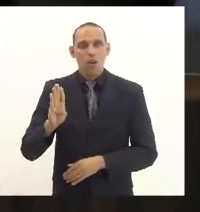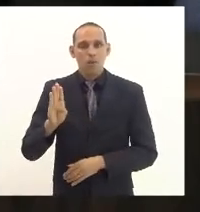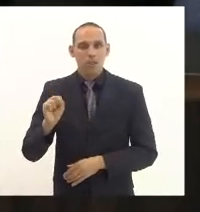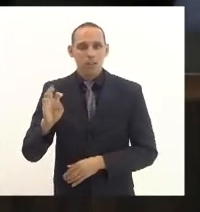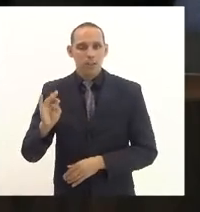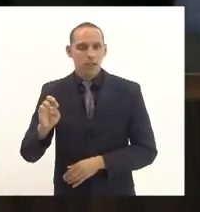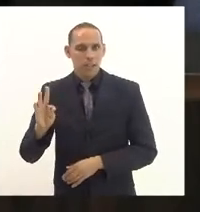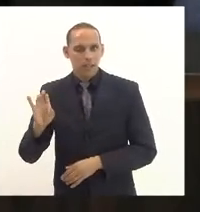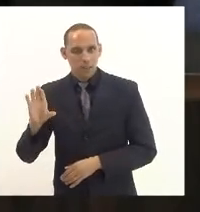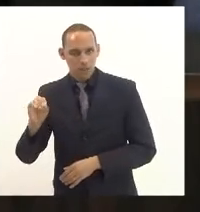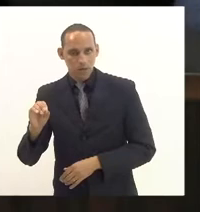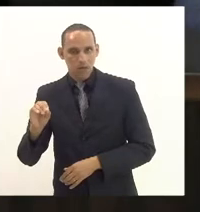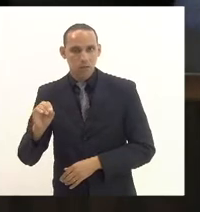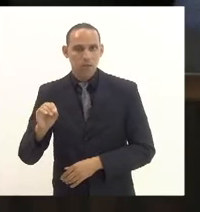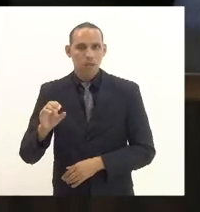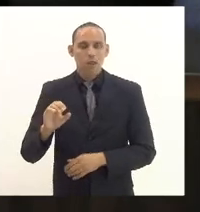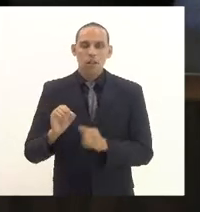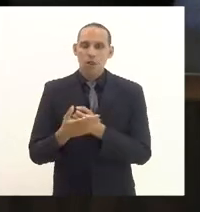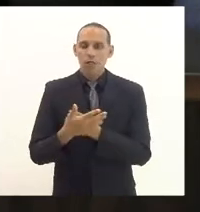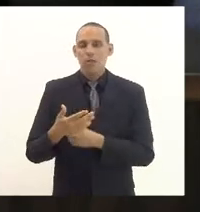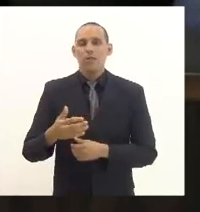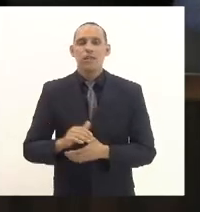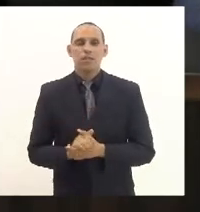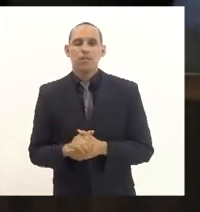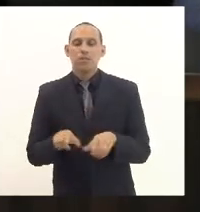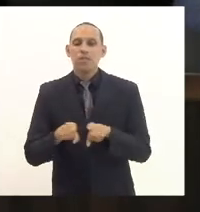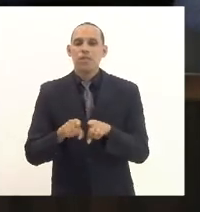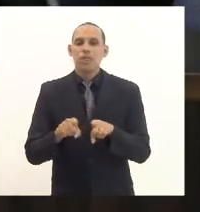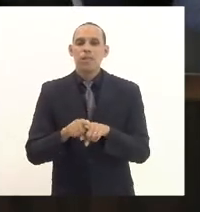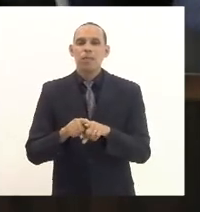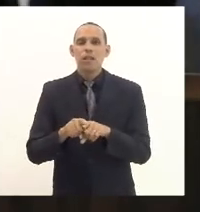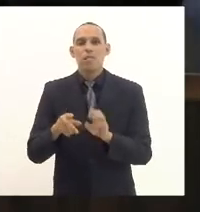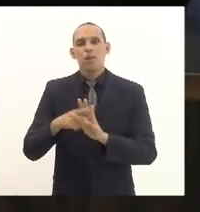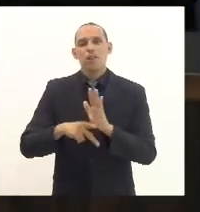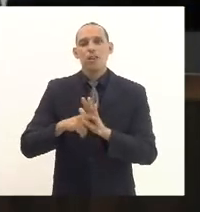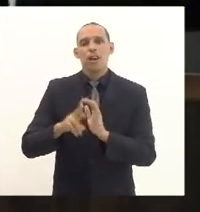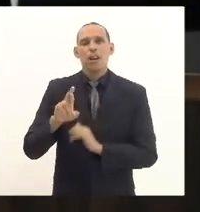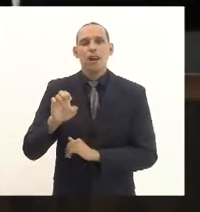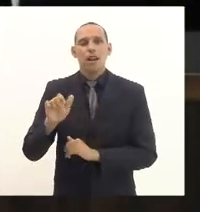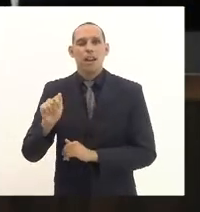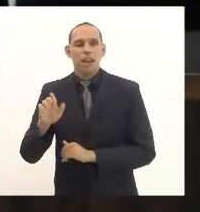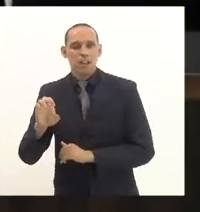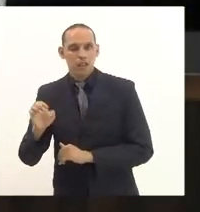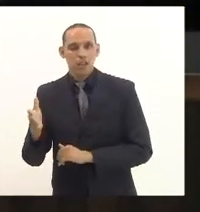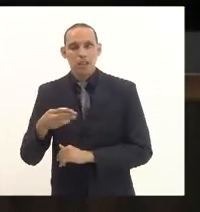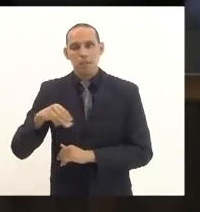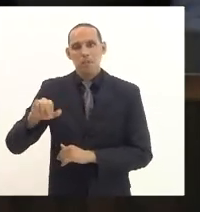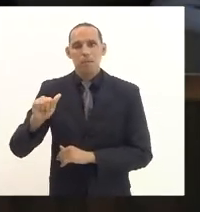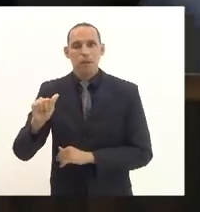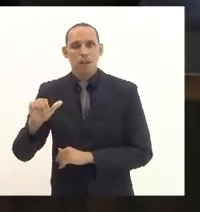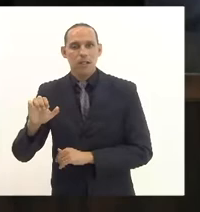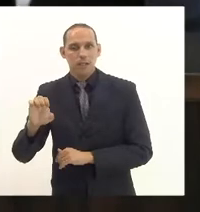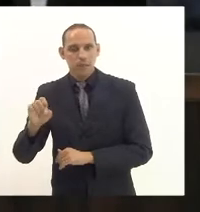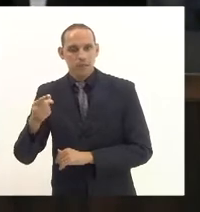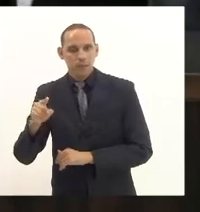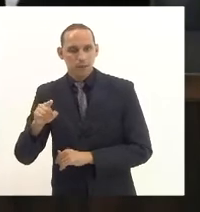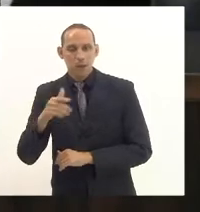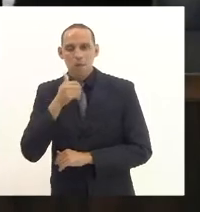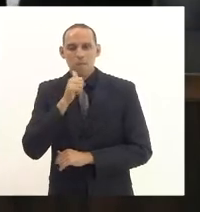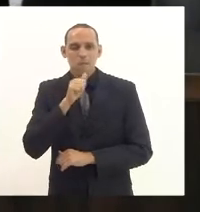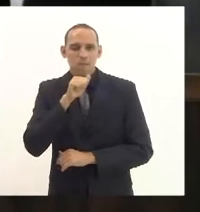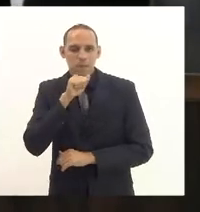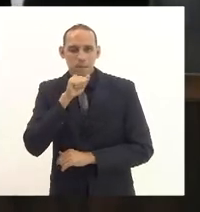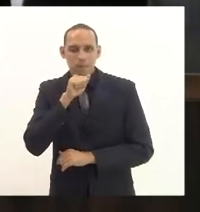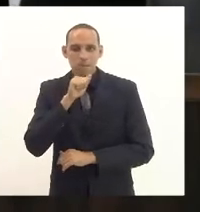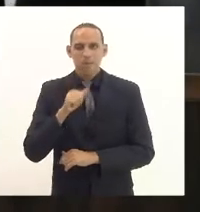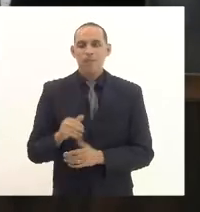prêmio Analele ao projeto Reage Mãe. Parecer da Comissão de Normas, do